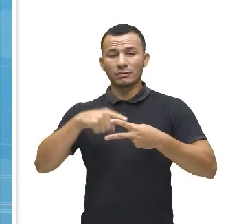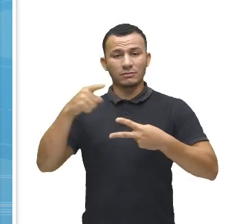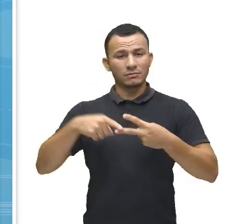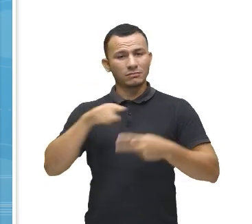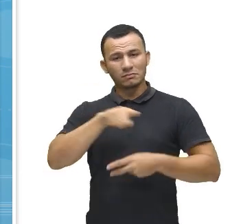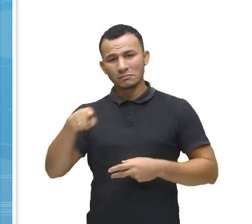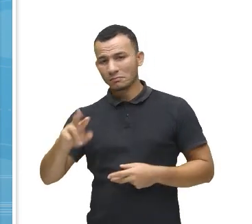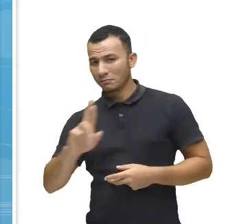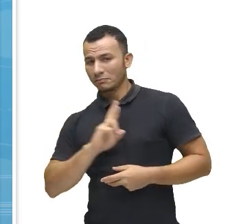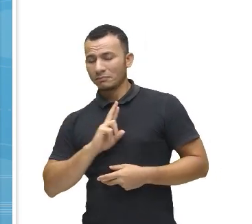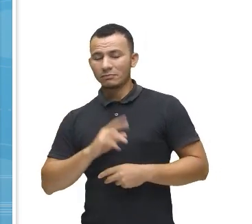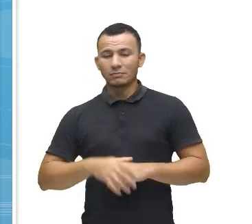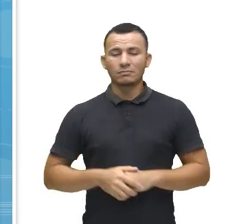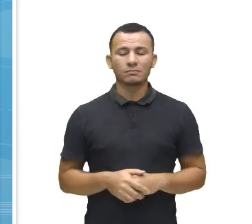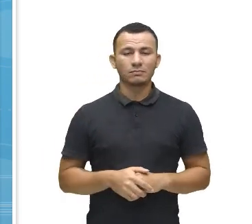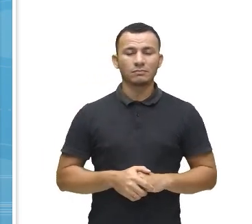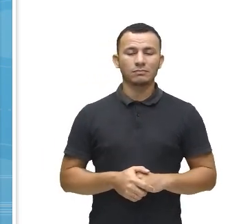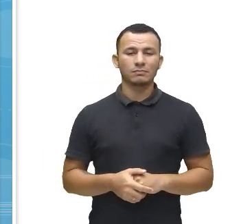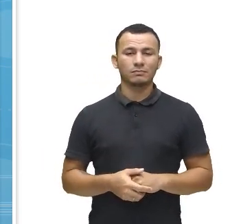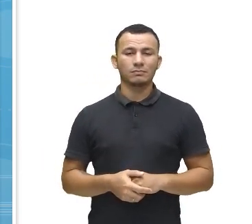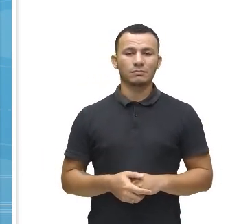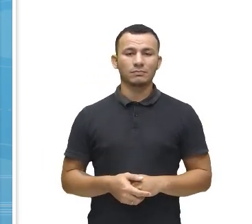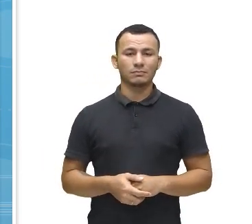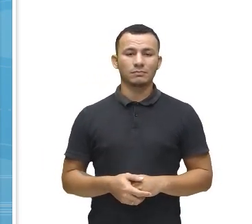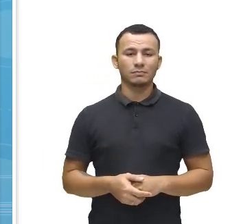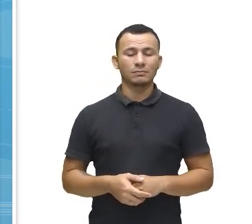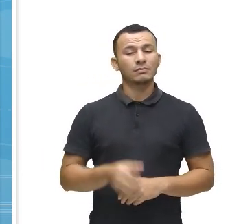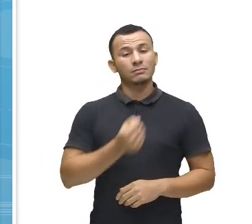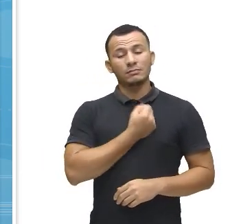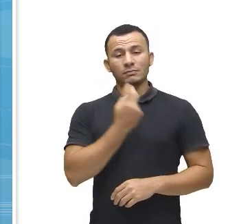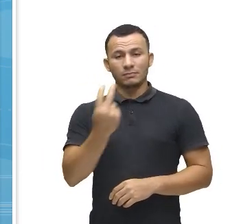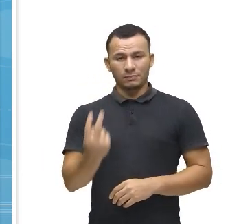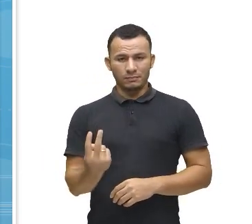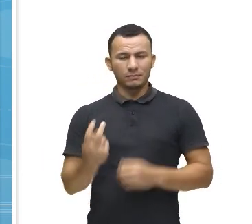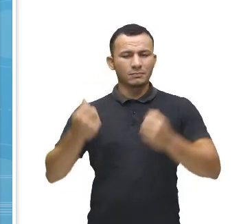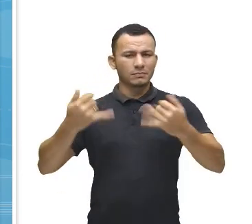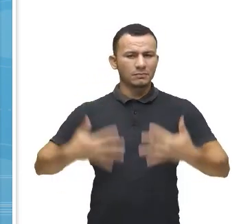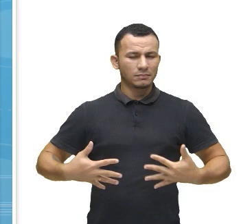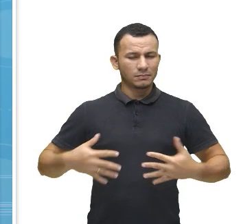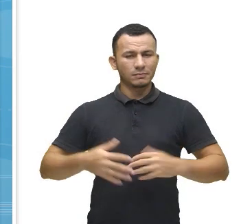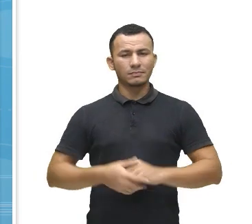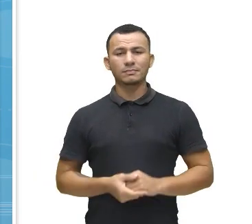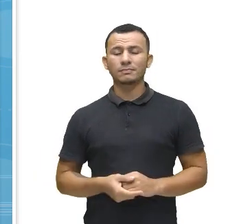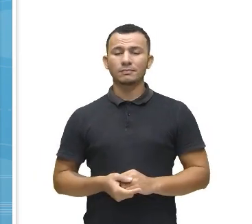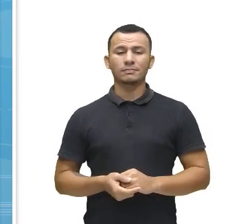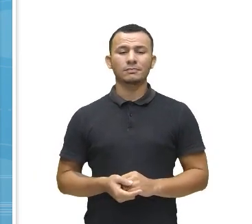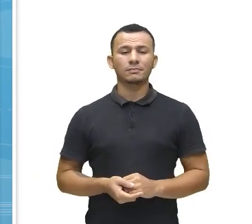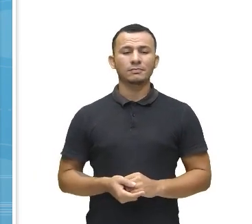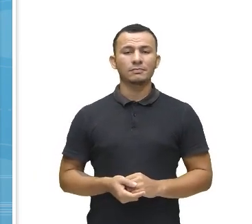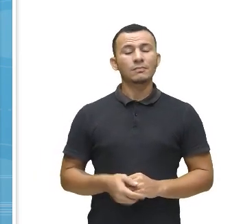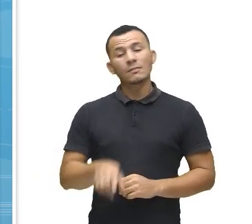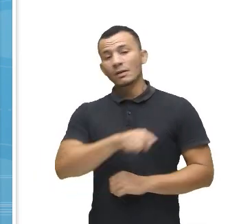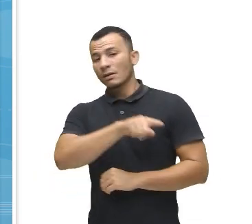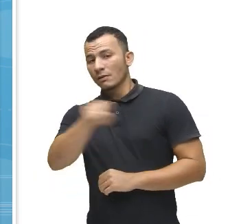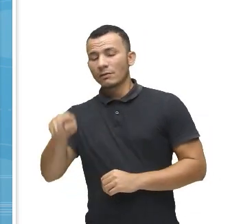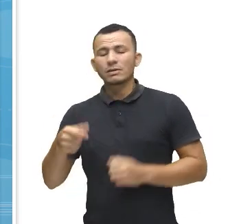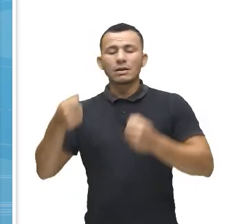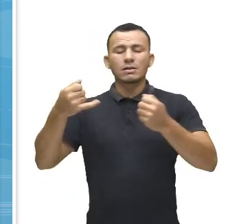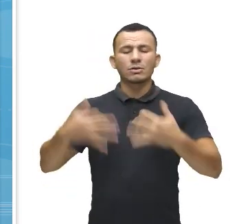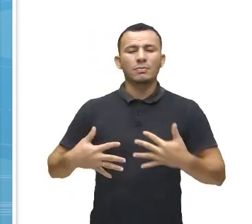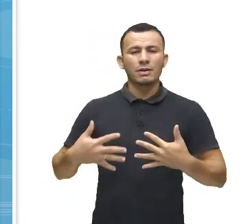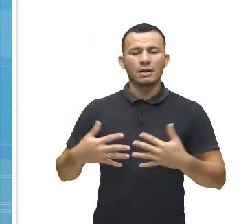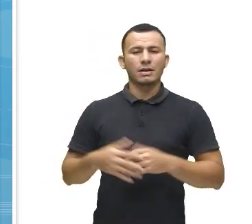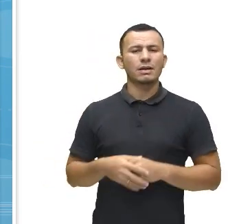gente? O que eram os quilombos e o que eles representavam. Próxima questão diz o seguinte para a gente: explique o que as